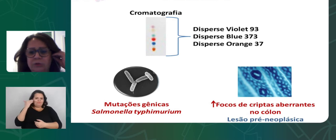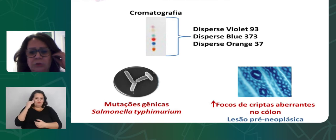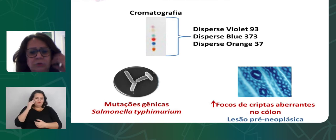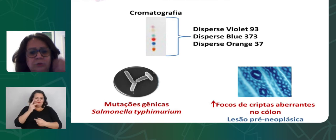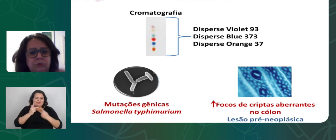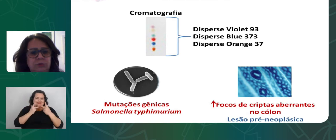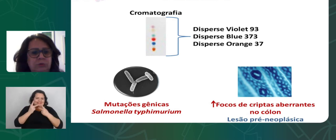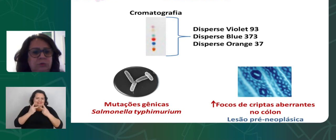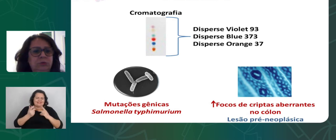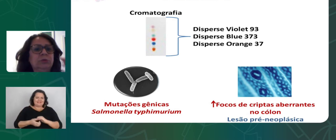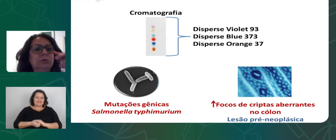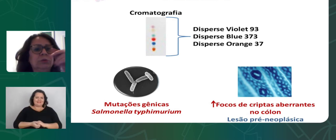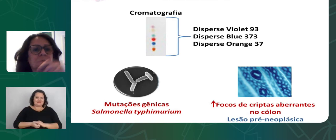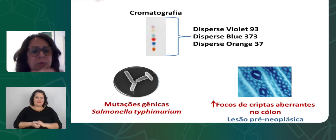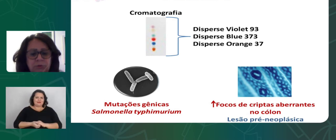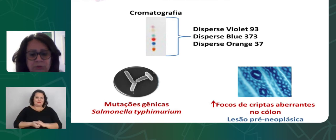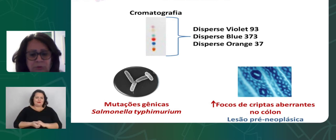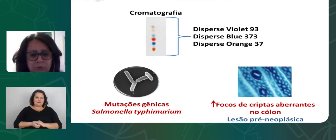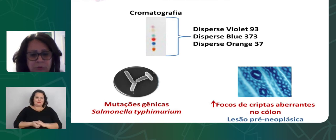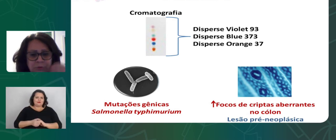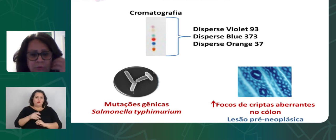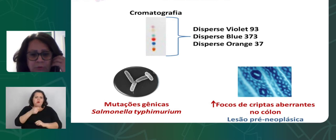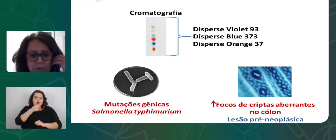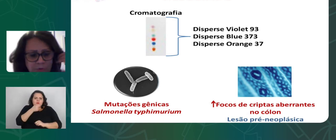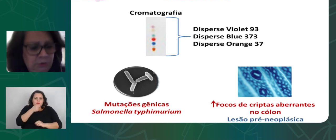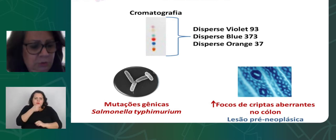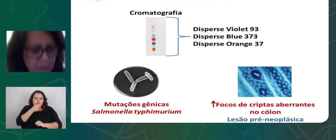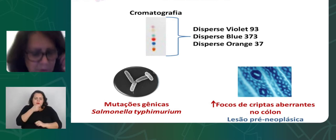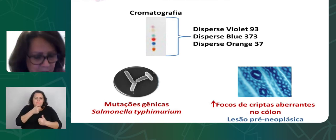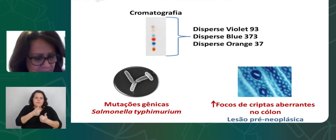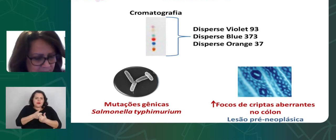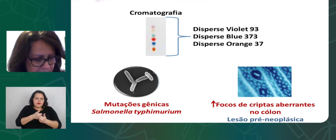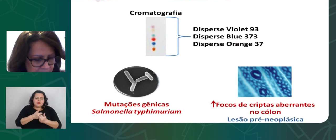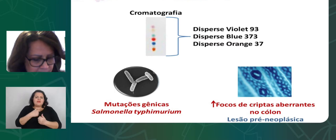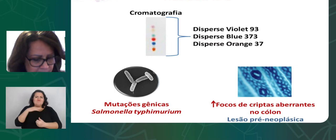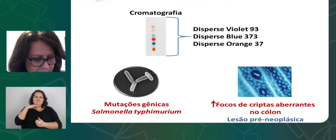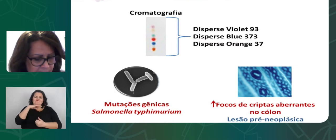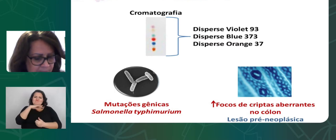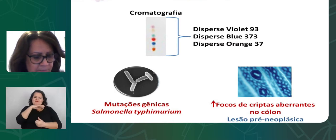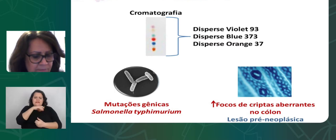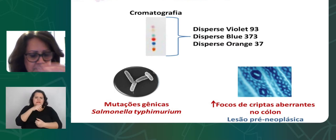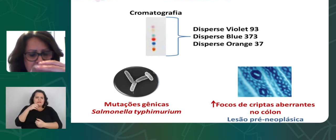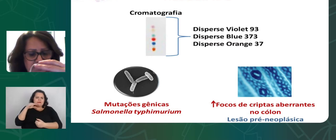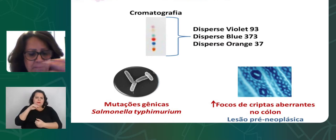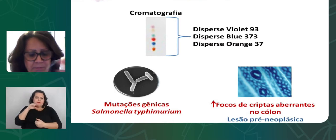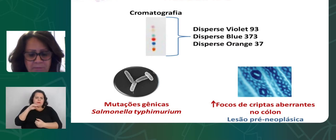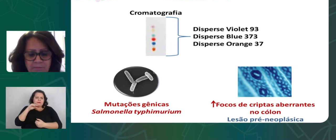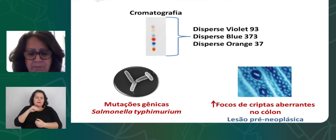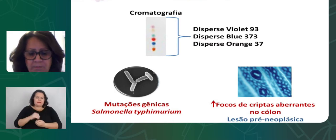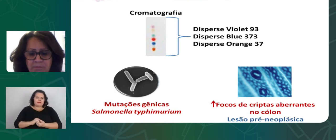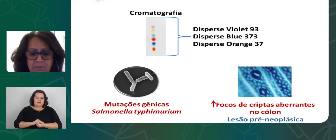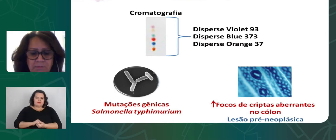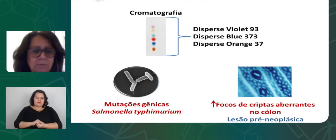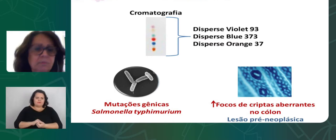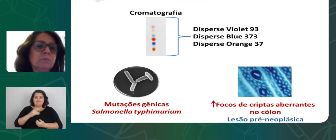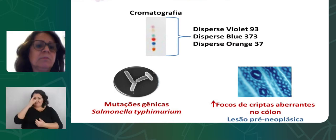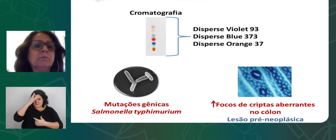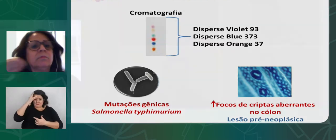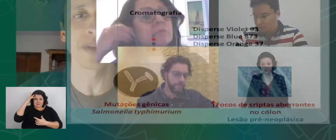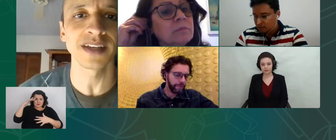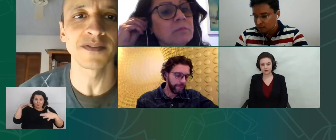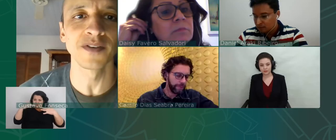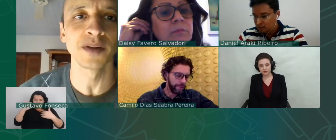Que eu falo? Tá um pouquinho mais próximo. Eu ouço bem, mas estou vendo que as pessoas não estão te ouvindo